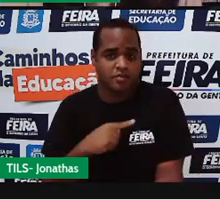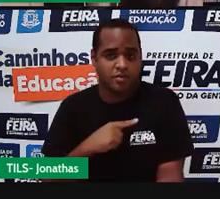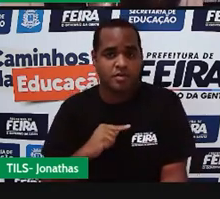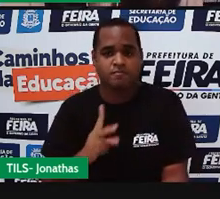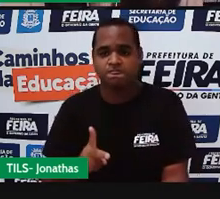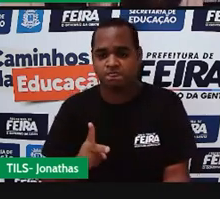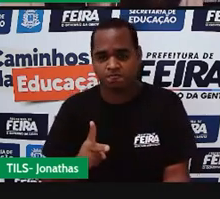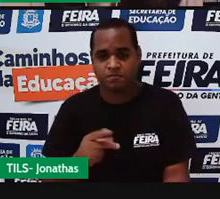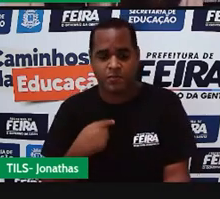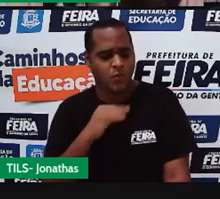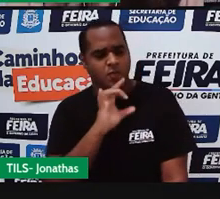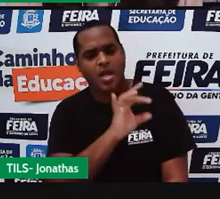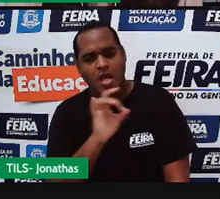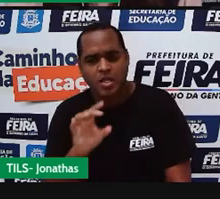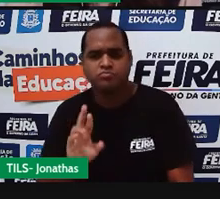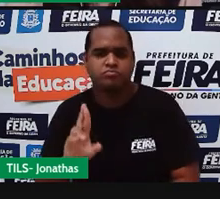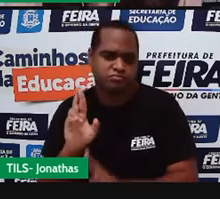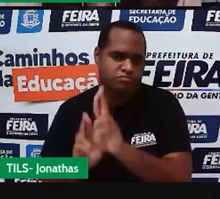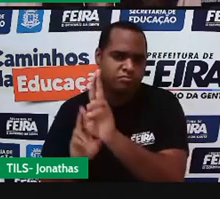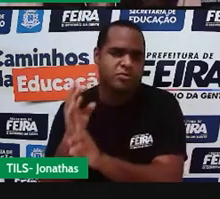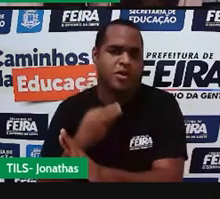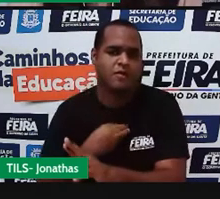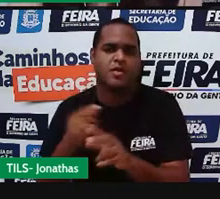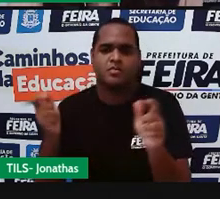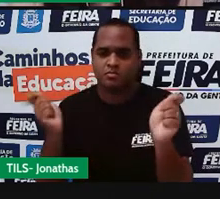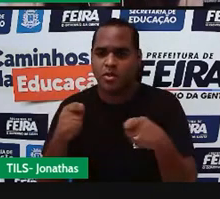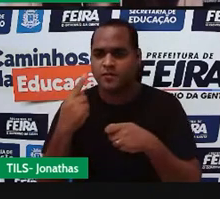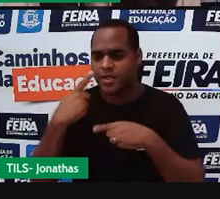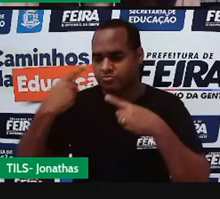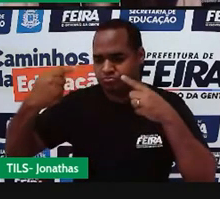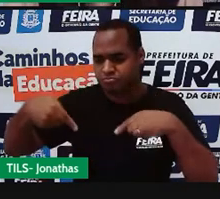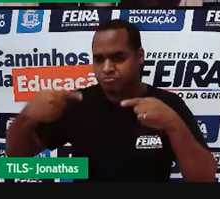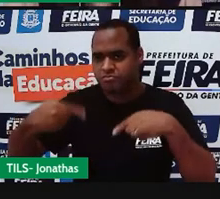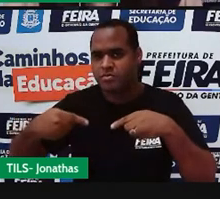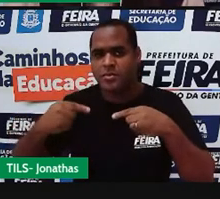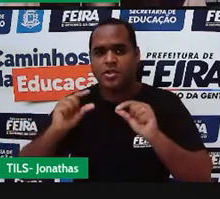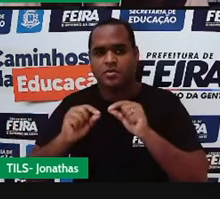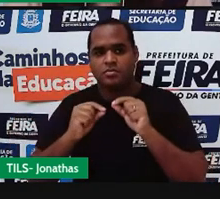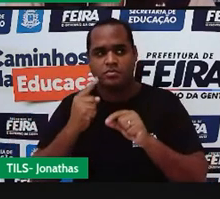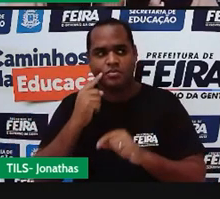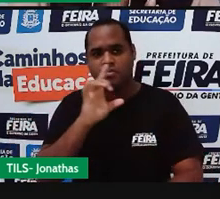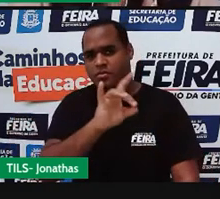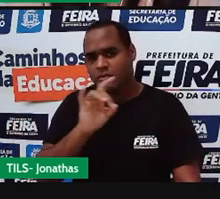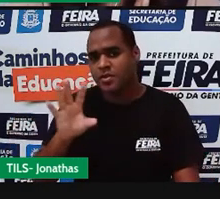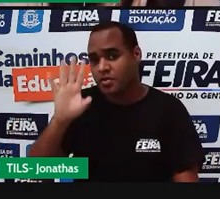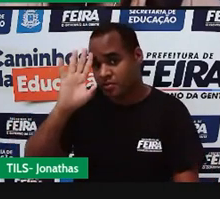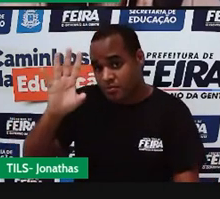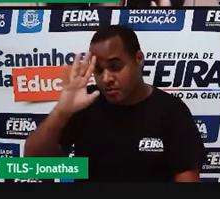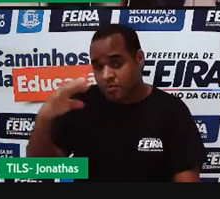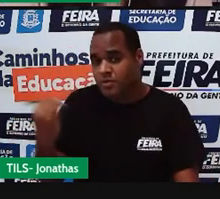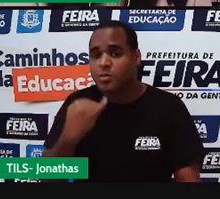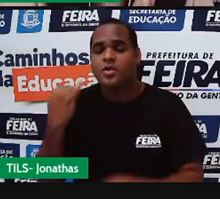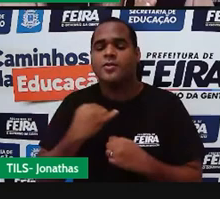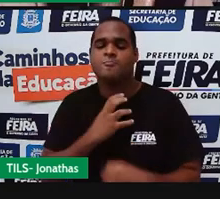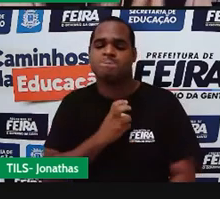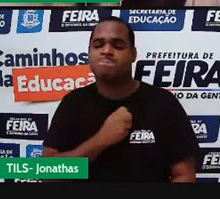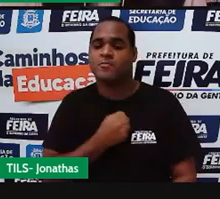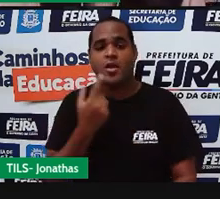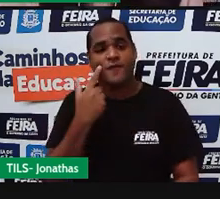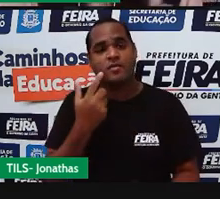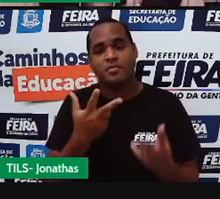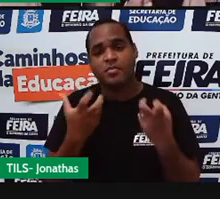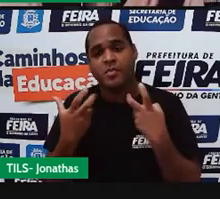possam continuar existindo E aí a gente já tem um desafio não sabe aí vamos cada um fazer a sua parte eu vou adorar